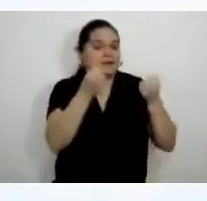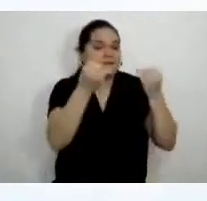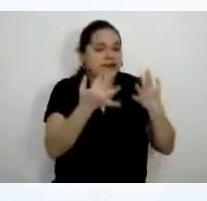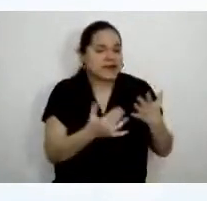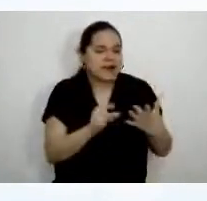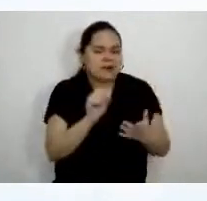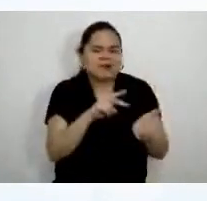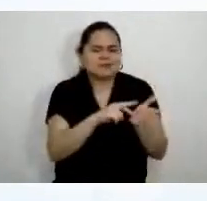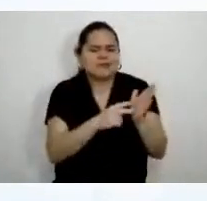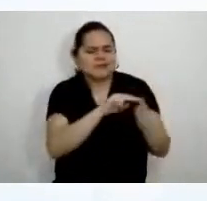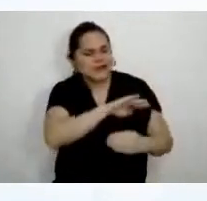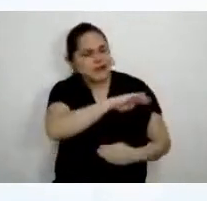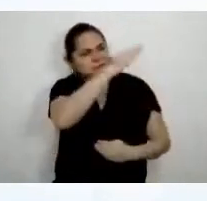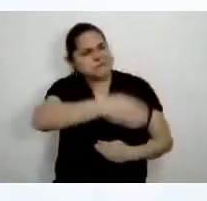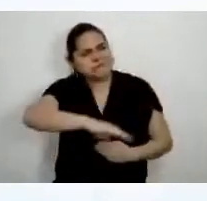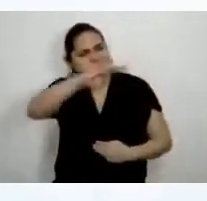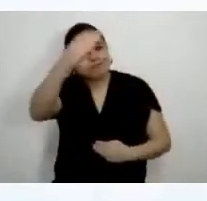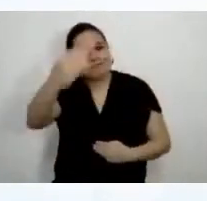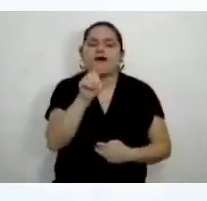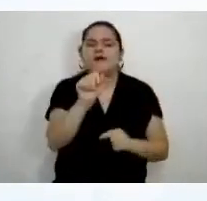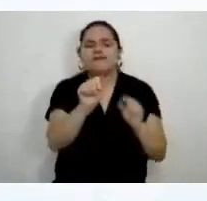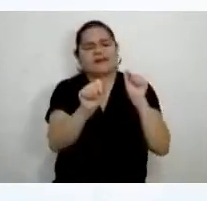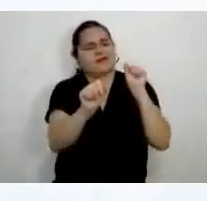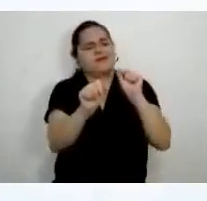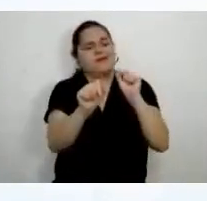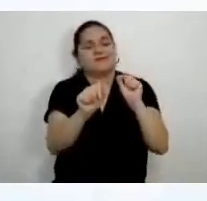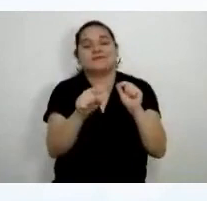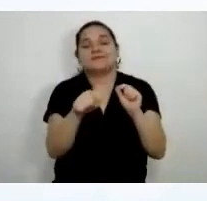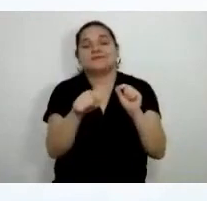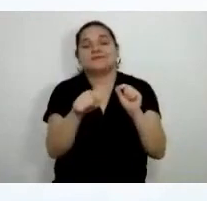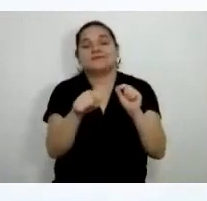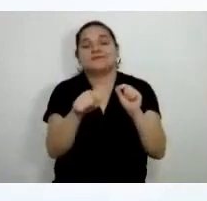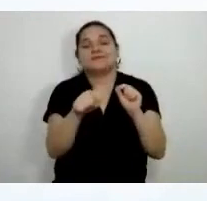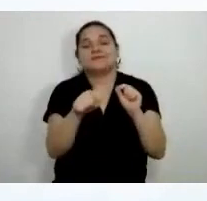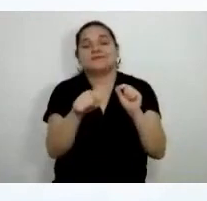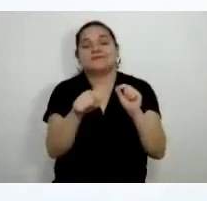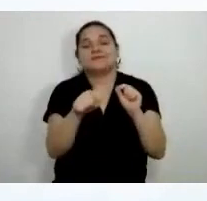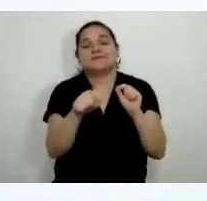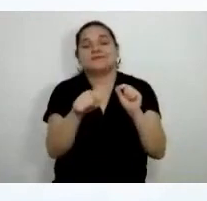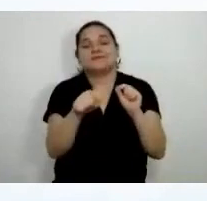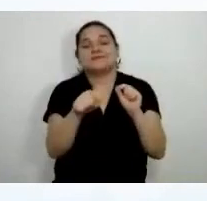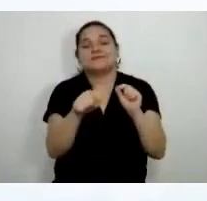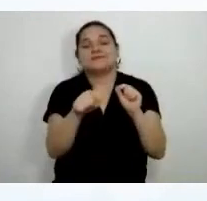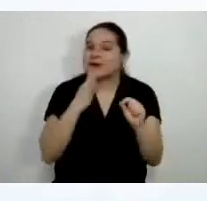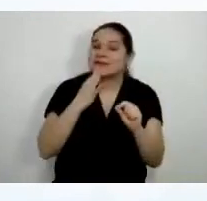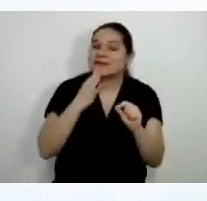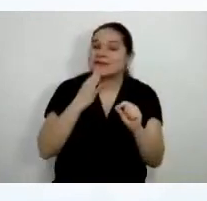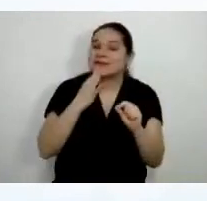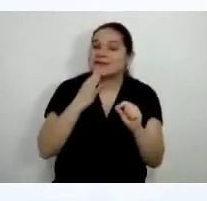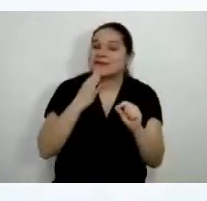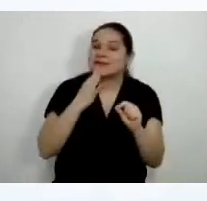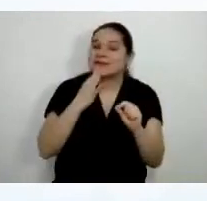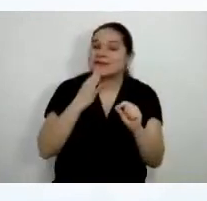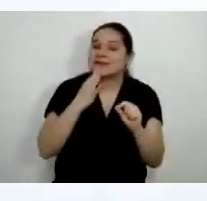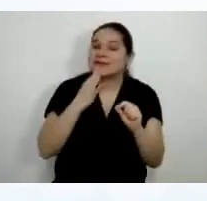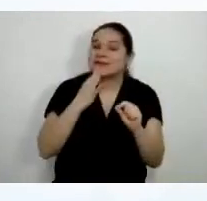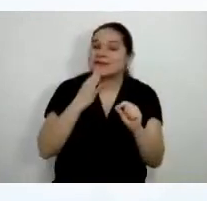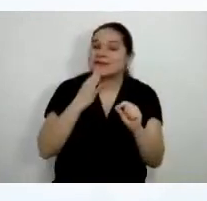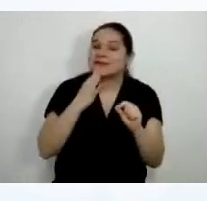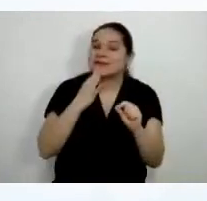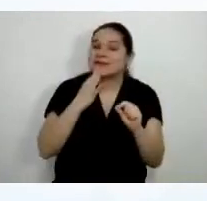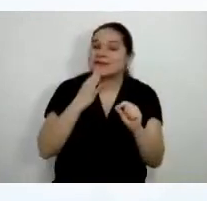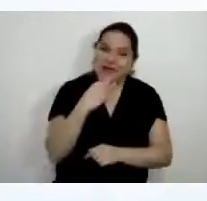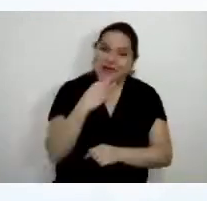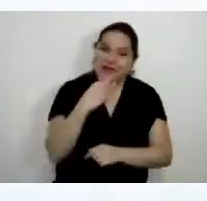a gente conhece muito as ondas do mar, a gente conhece as ondas de som, a micro-ondas, todas essas coisas assim. Existem